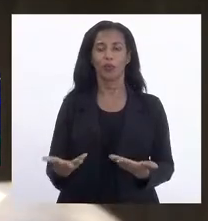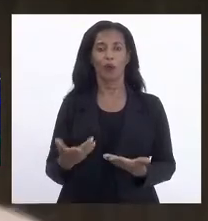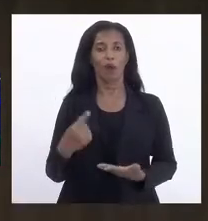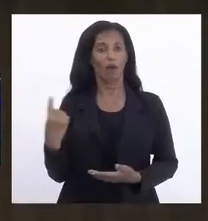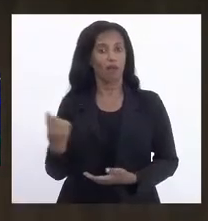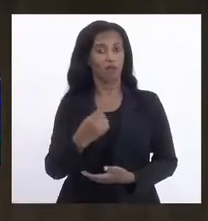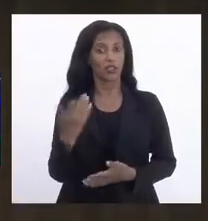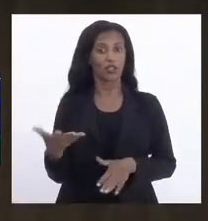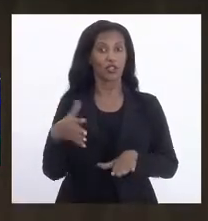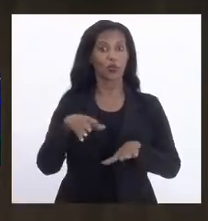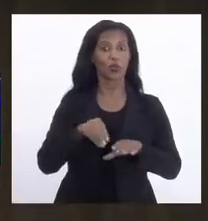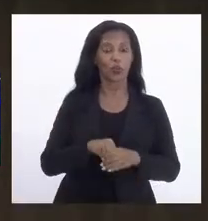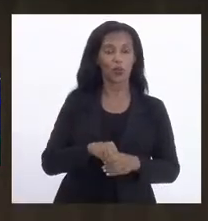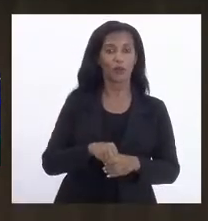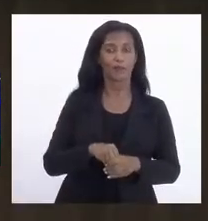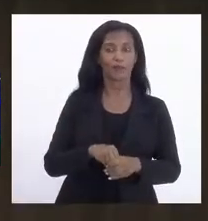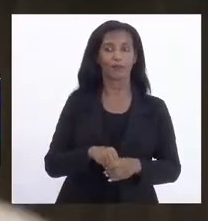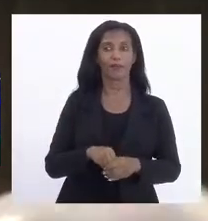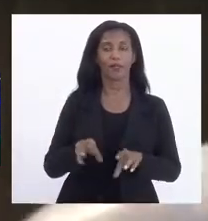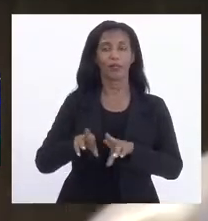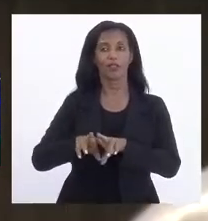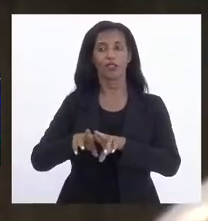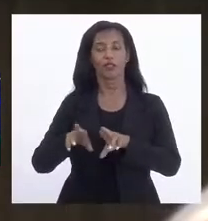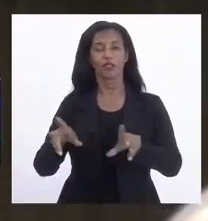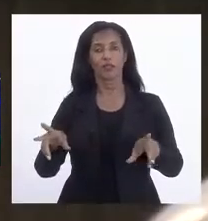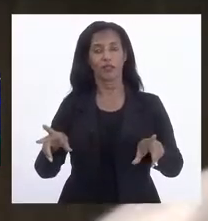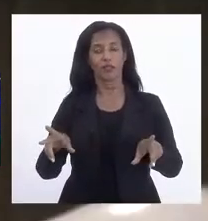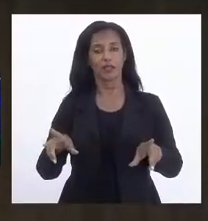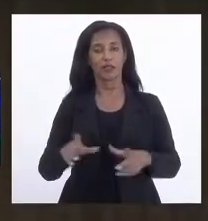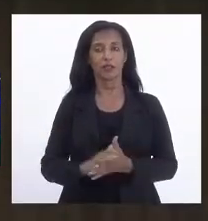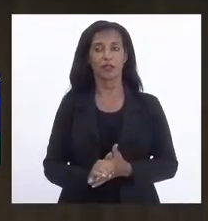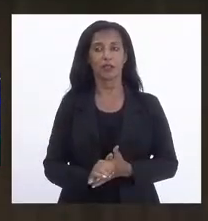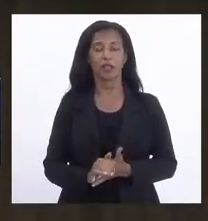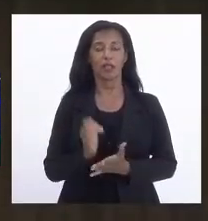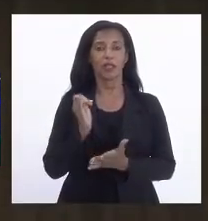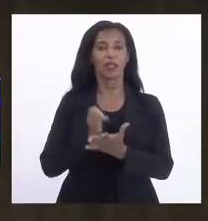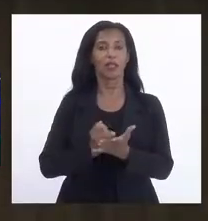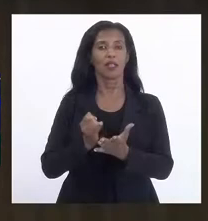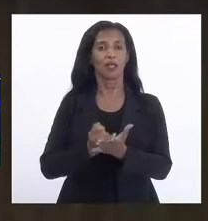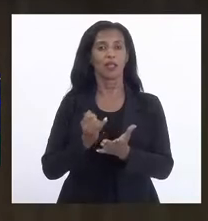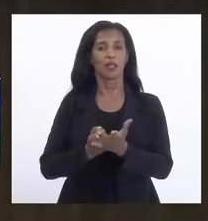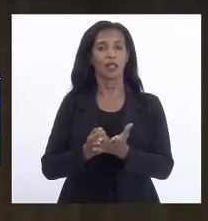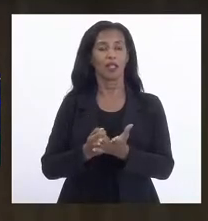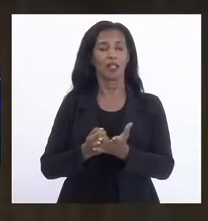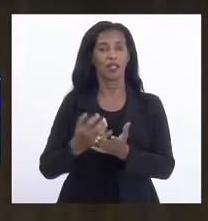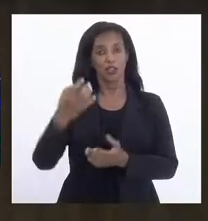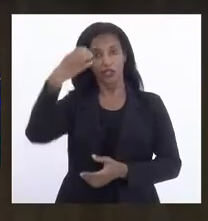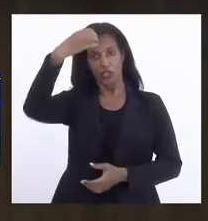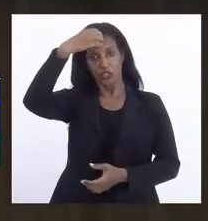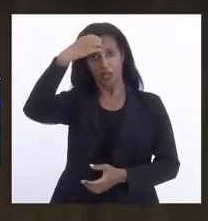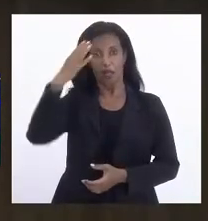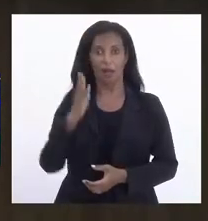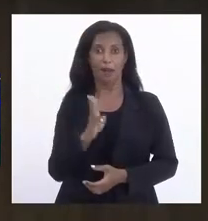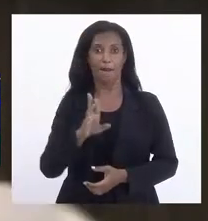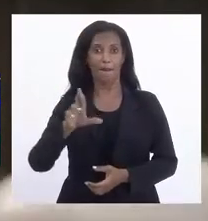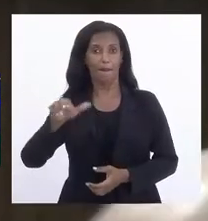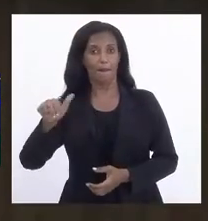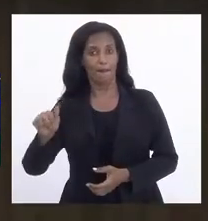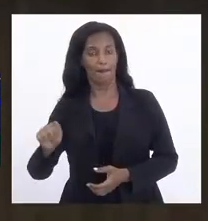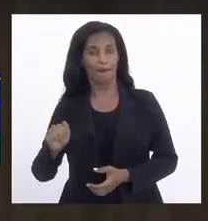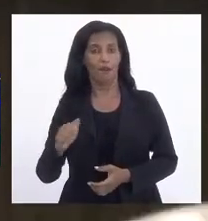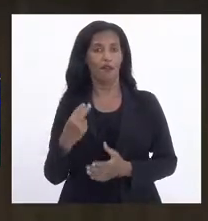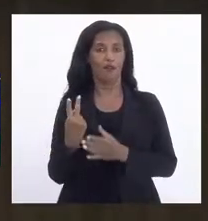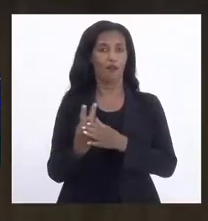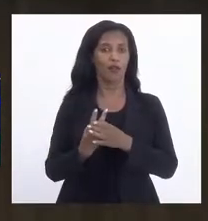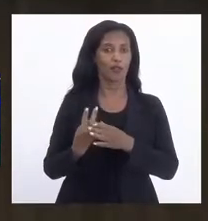gente inclui, né, na diferenciação tributária os municípios de Angra dos Reis, Barra Mansa,